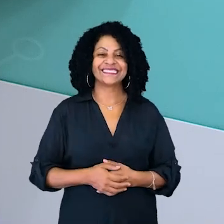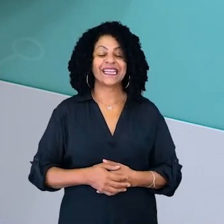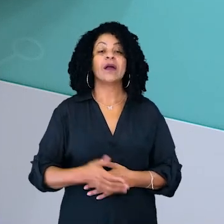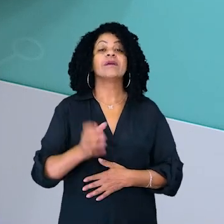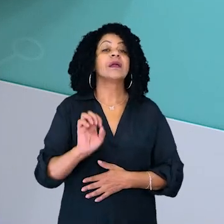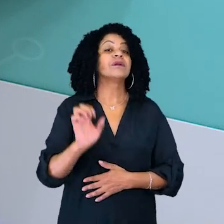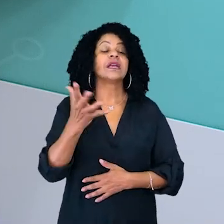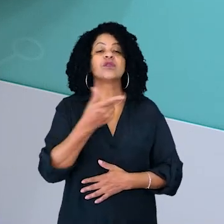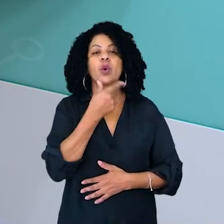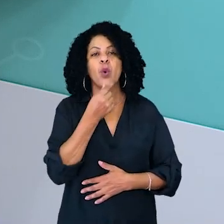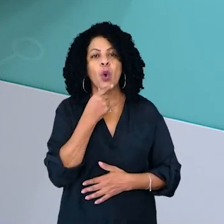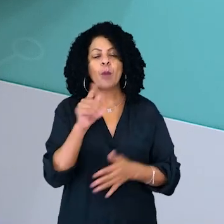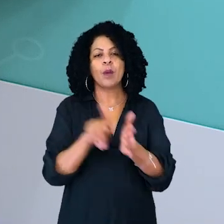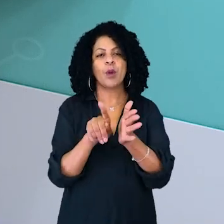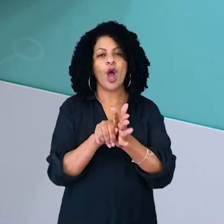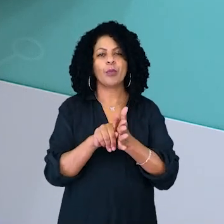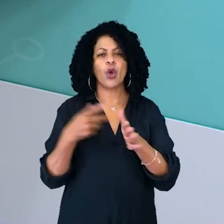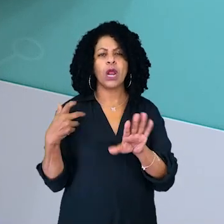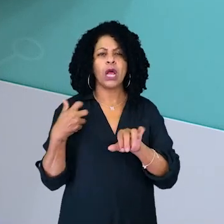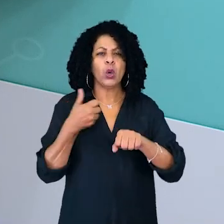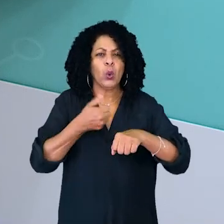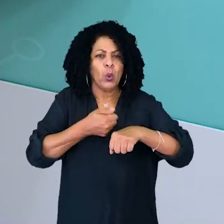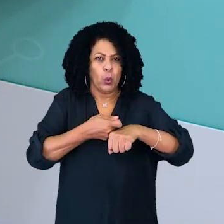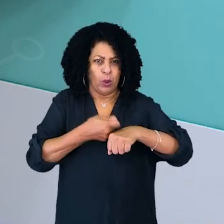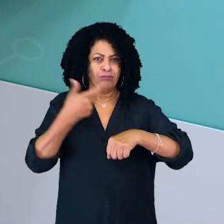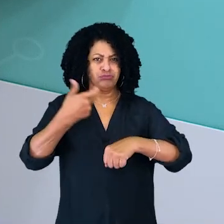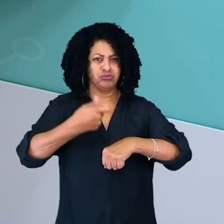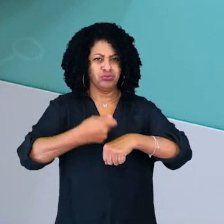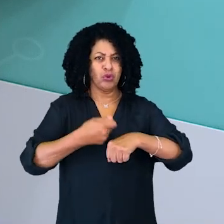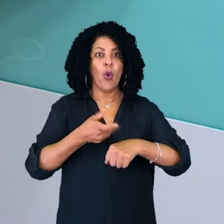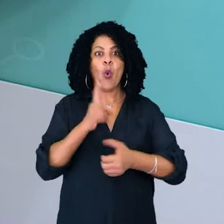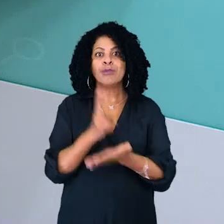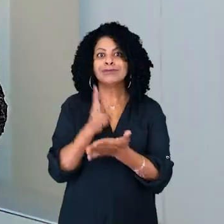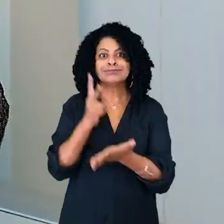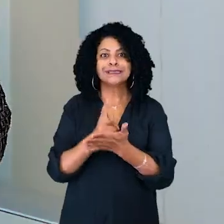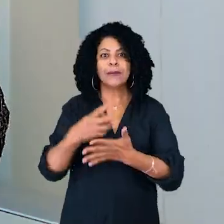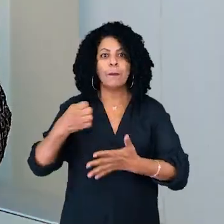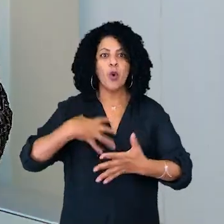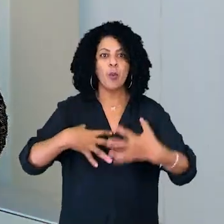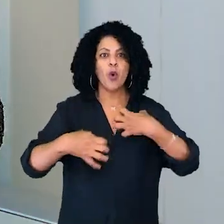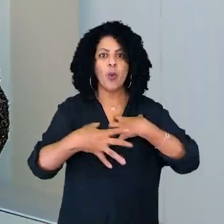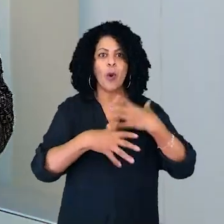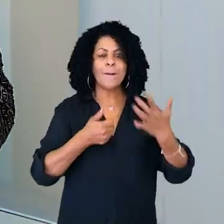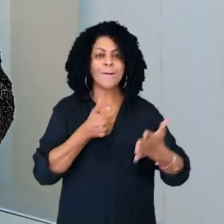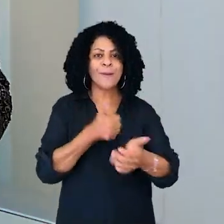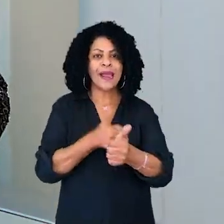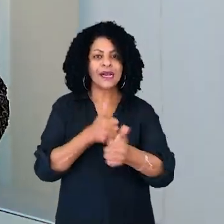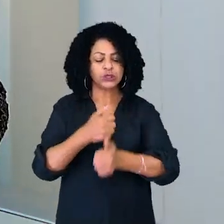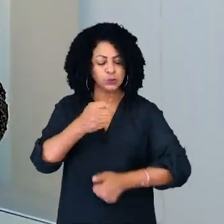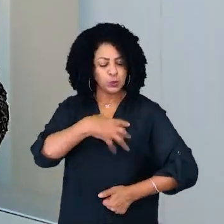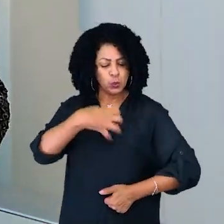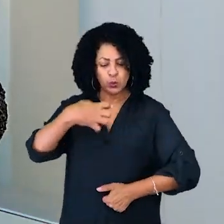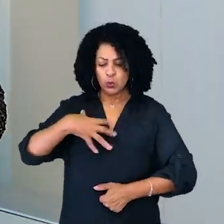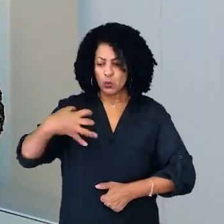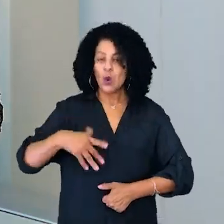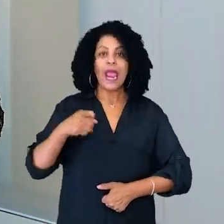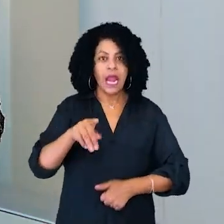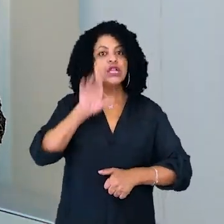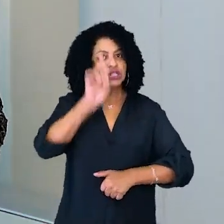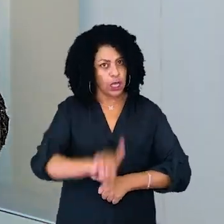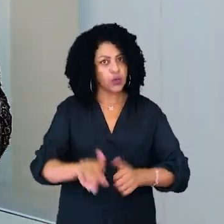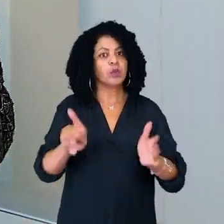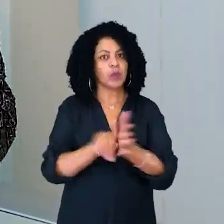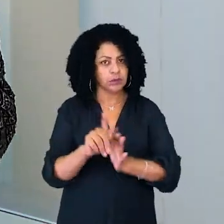O argumento foi que, como o anestesista está exposto de forma constante à radiação, tem sim direito a receber a parcela.